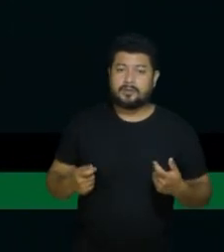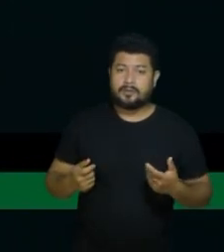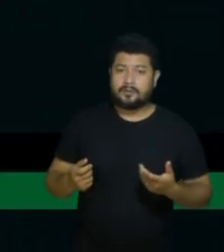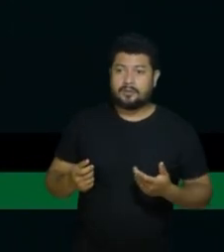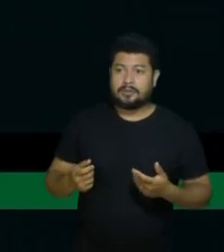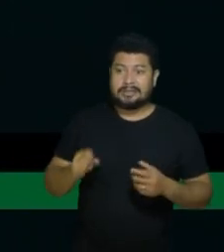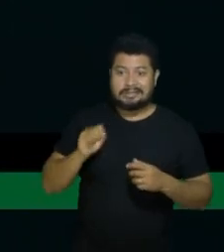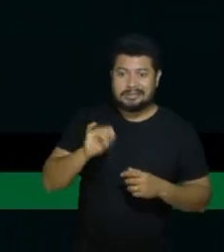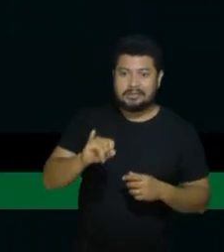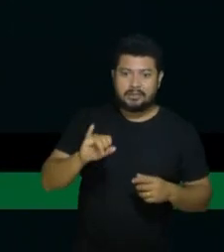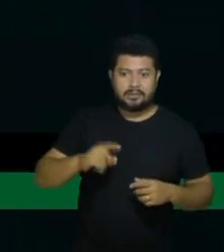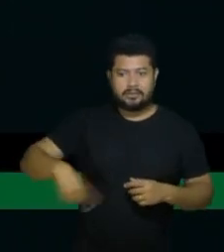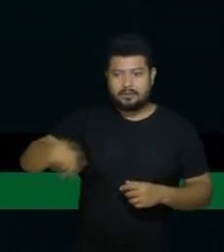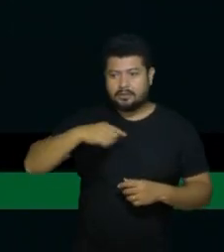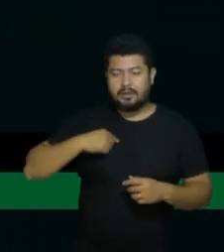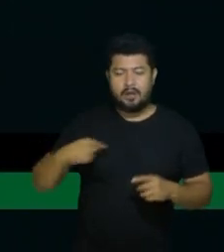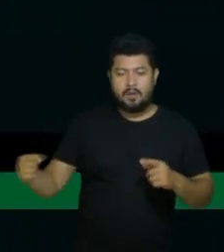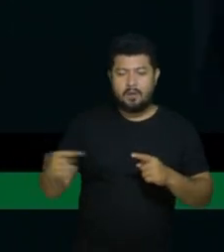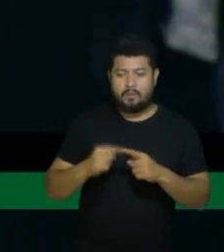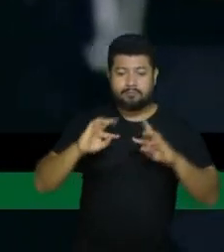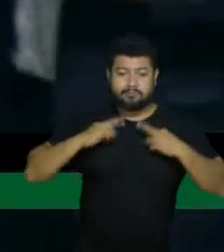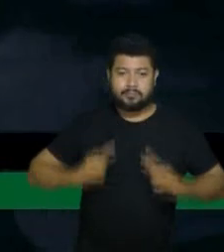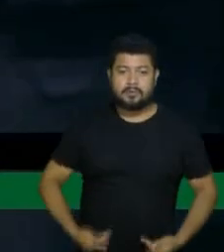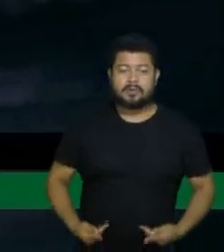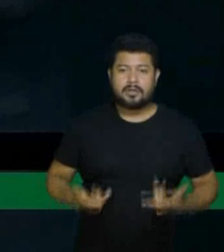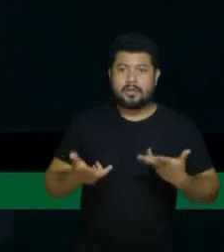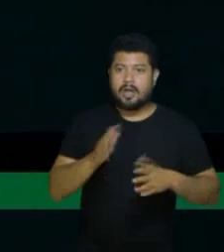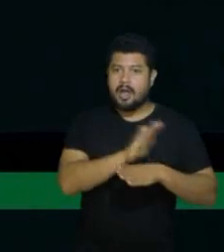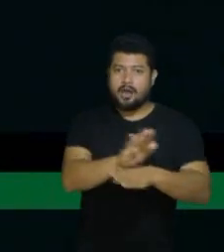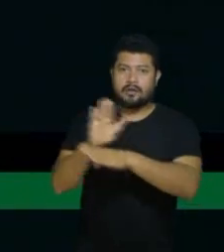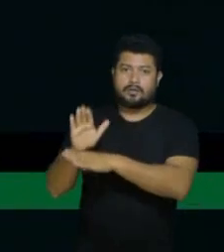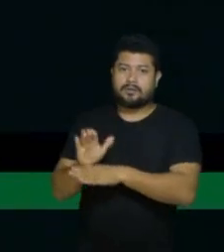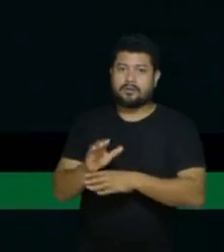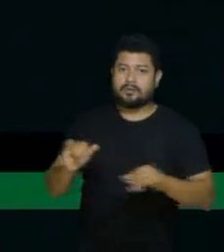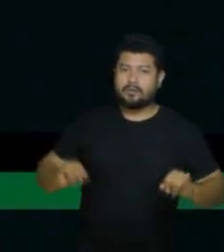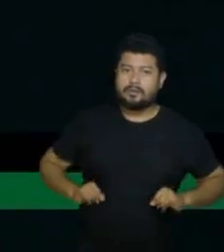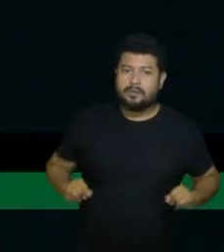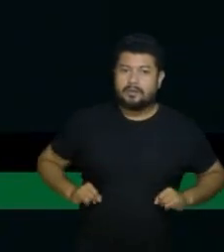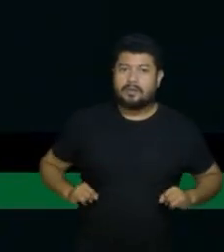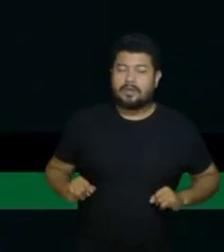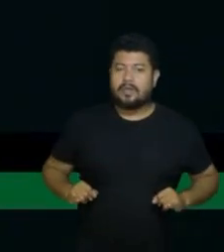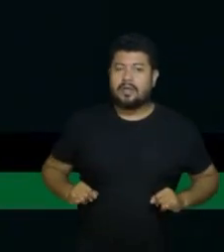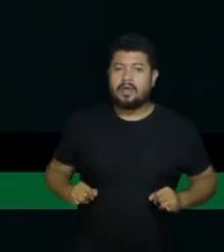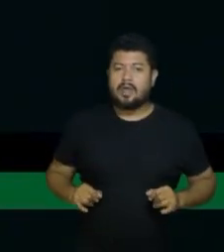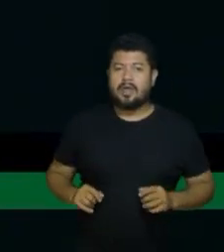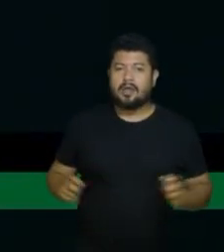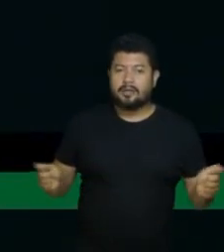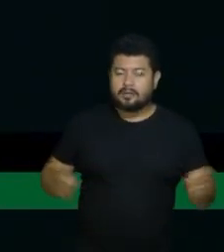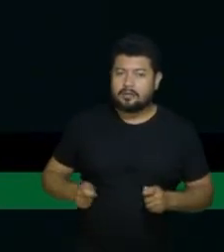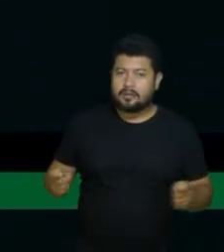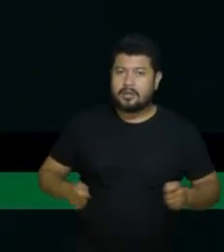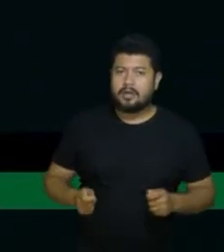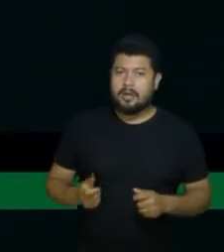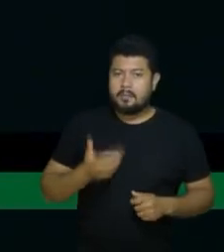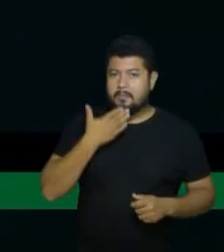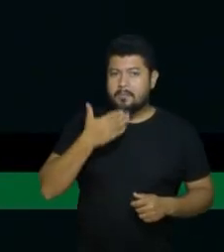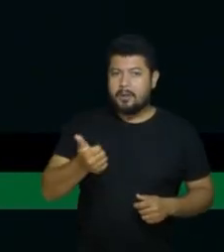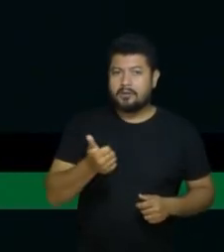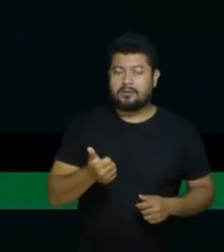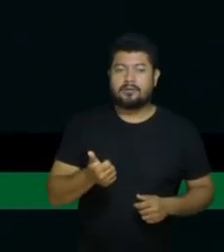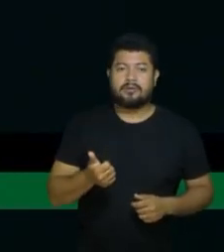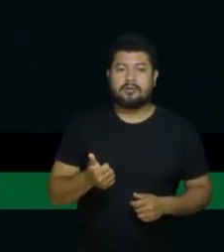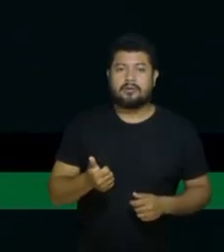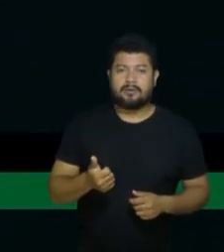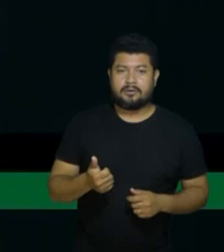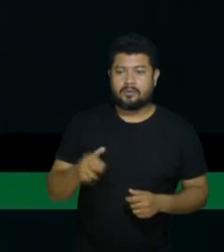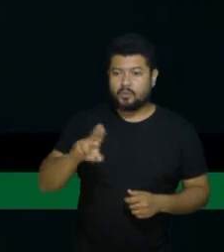humanos e queremos quem tá sofrendo Essa é uma das melhores medidas ou talvez a melhor alternativa para